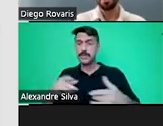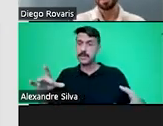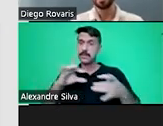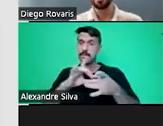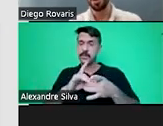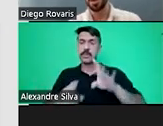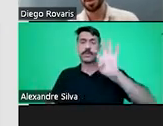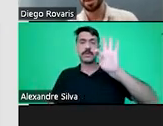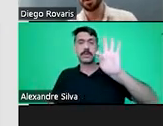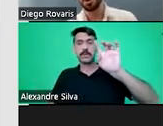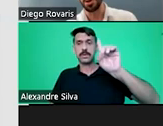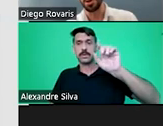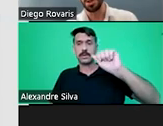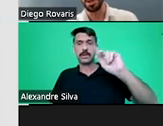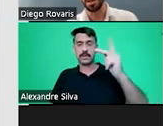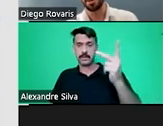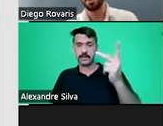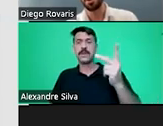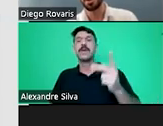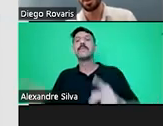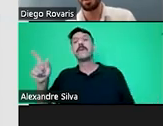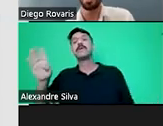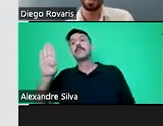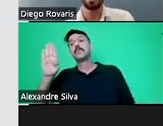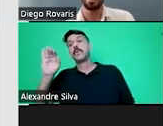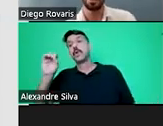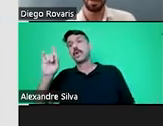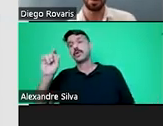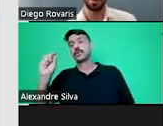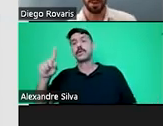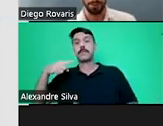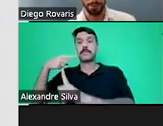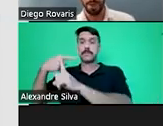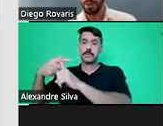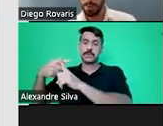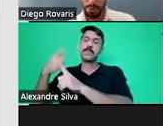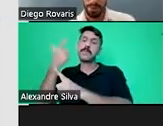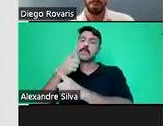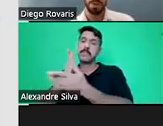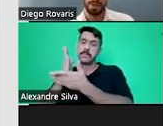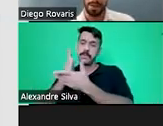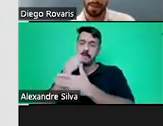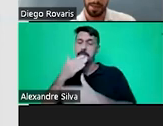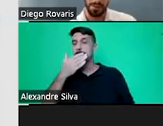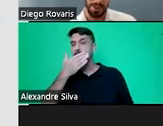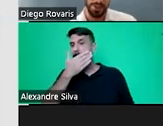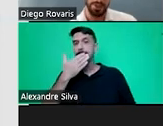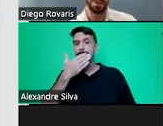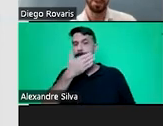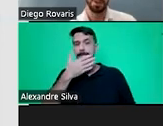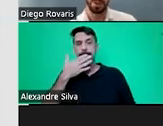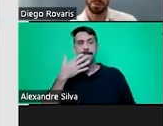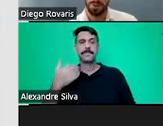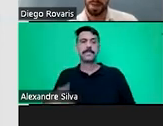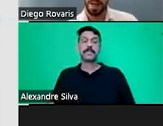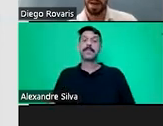positiva, mas tem uma correlação biológica positiva com o rendimento educacional. Então, só para mostrar para vocês que o que a